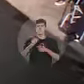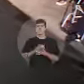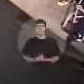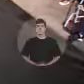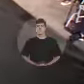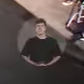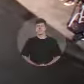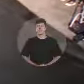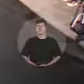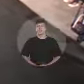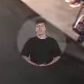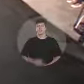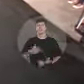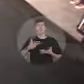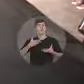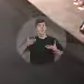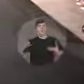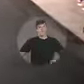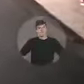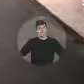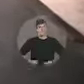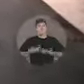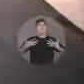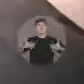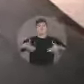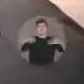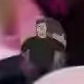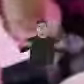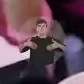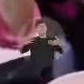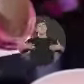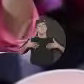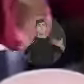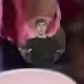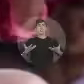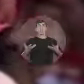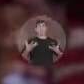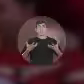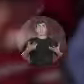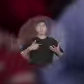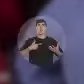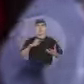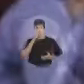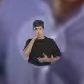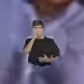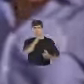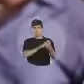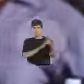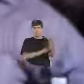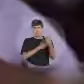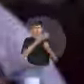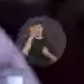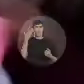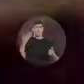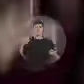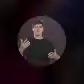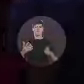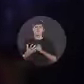vitória. Eu quero alegria, eu quero animação, eu quero essa força do